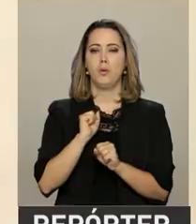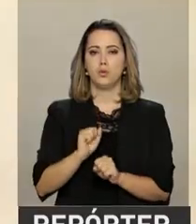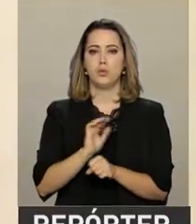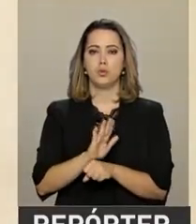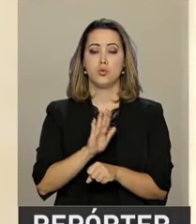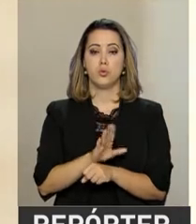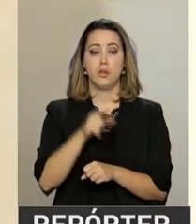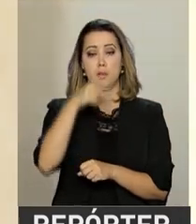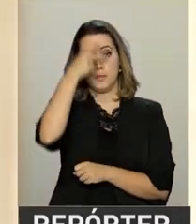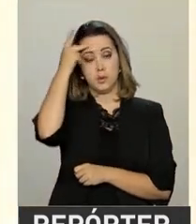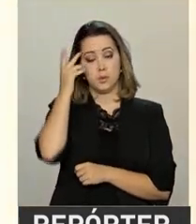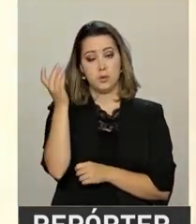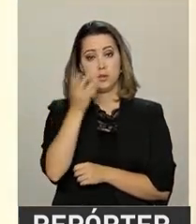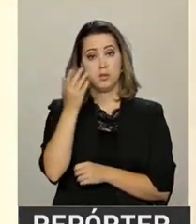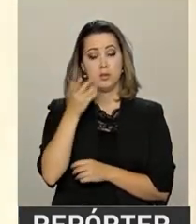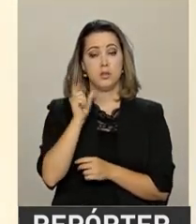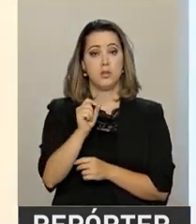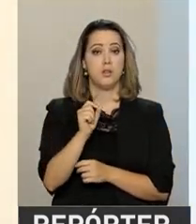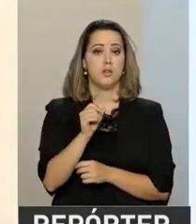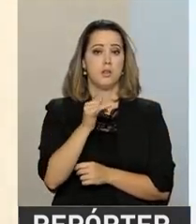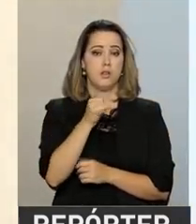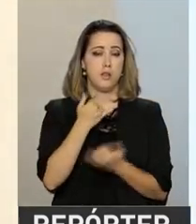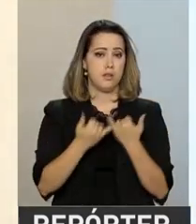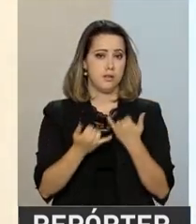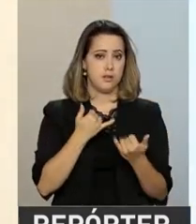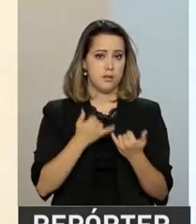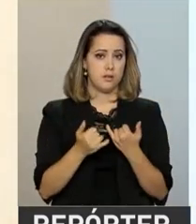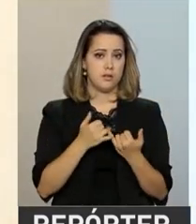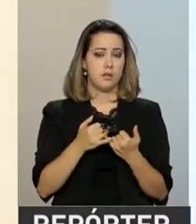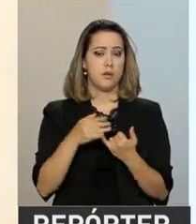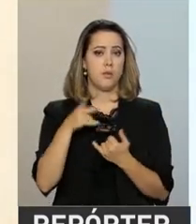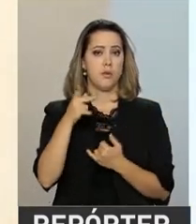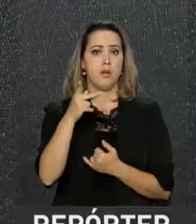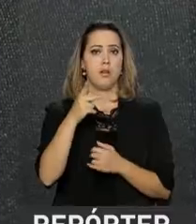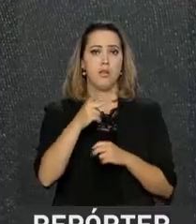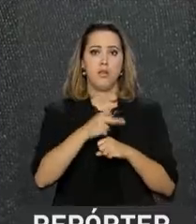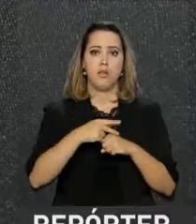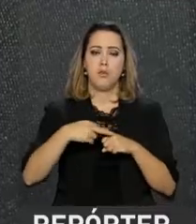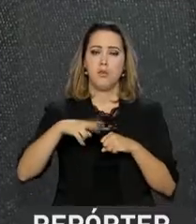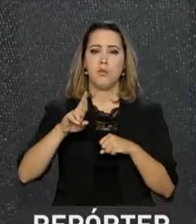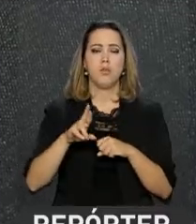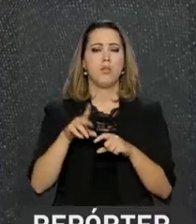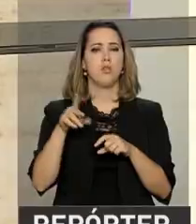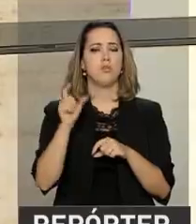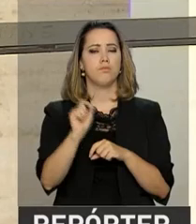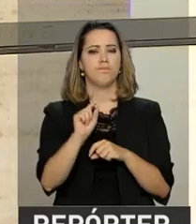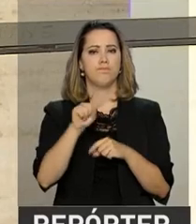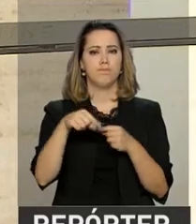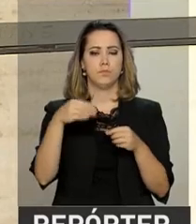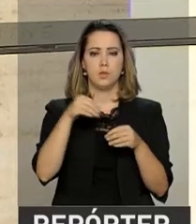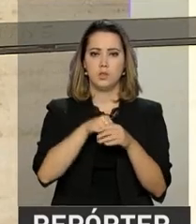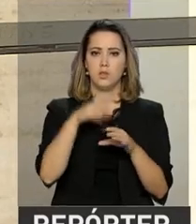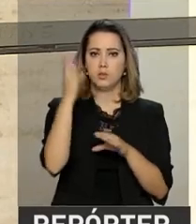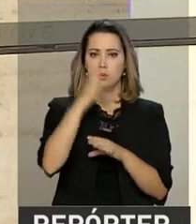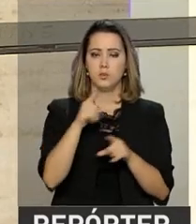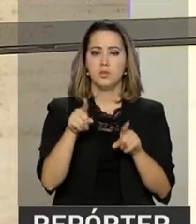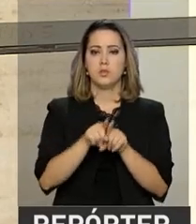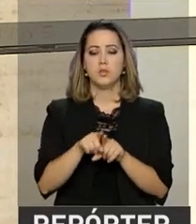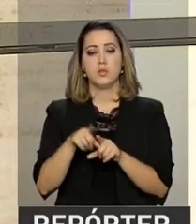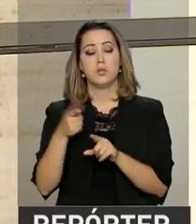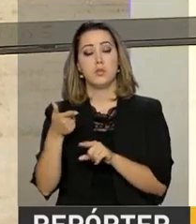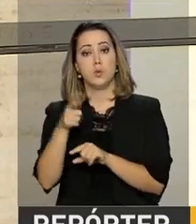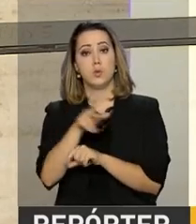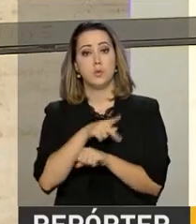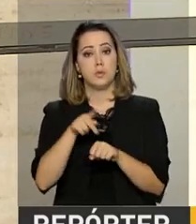futuro para quem queira ingressar, por exemplo, em programas de pós-graduação dentro e fora do Brasil. É um voluntário muito bom.